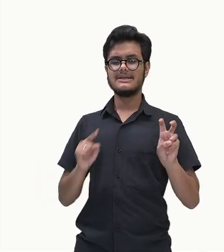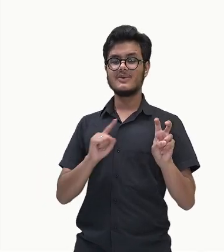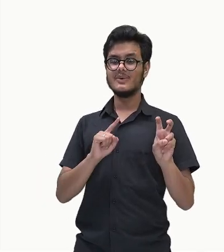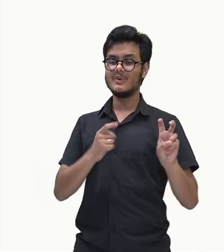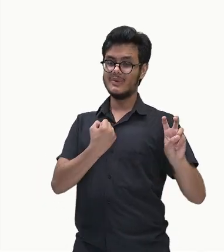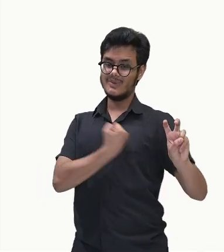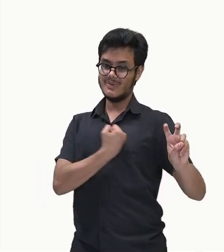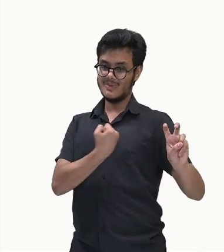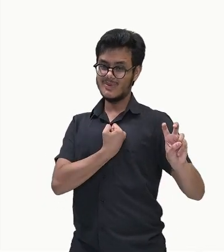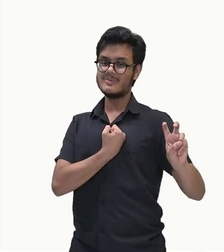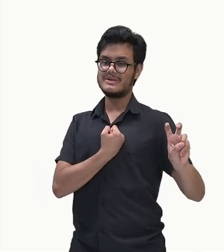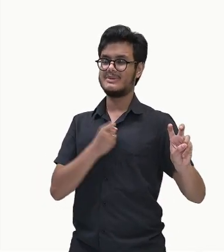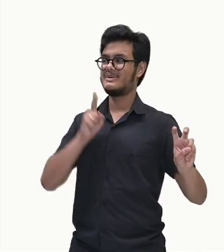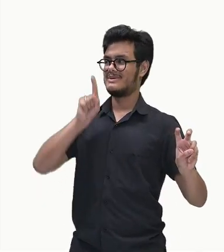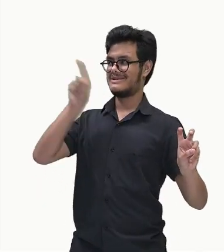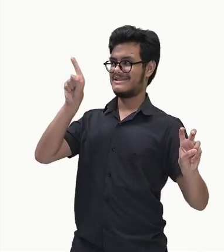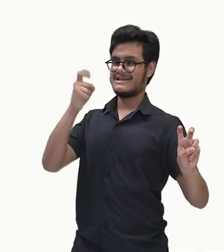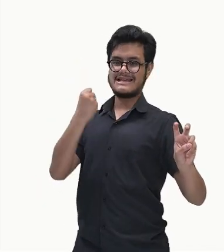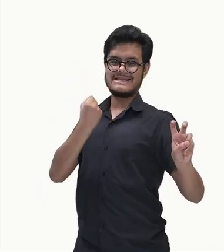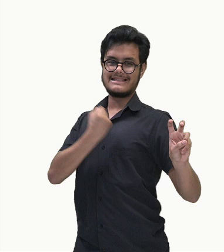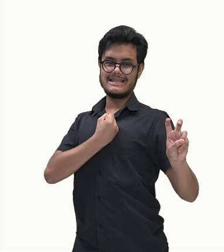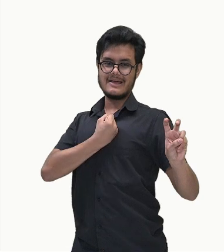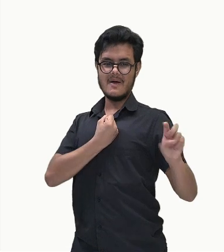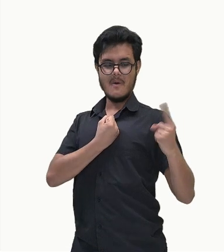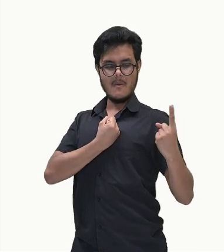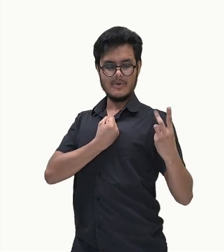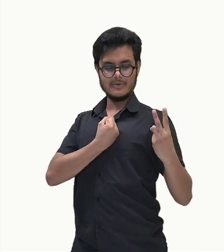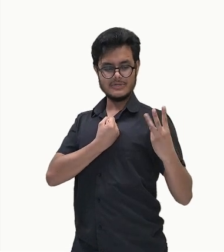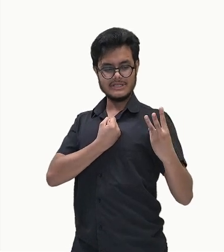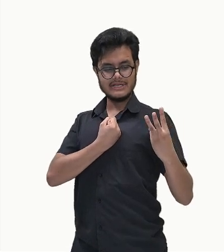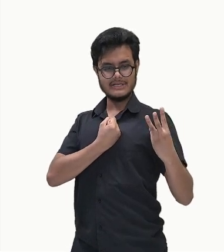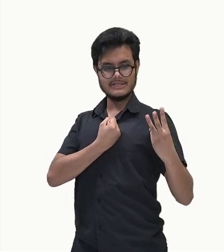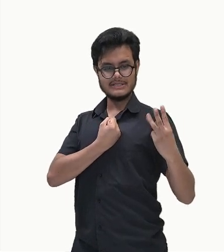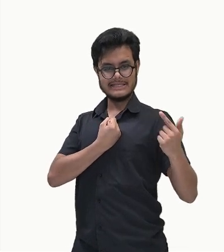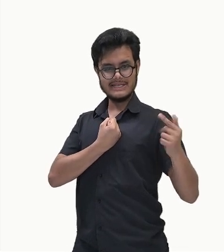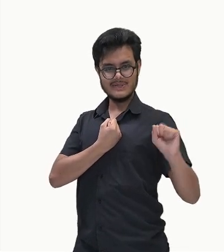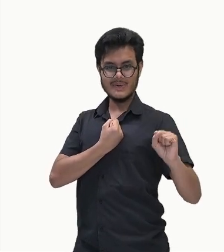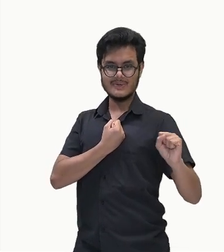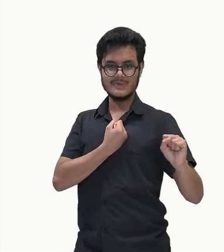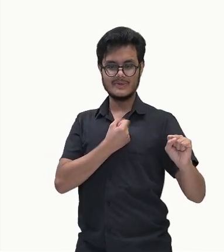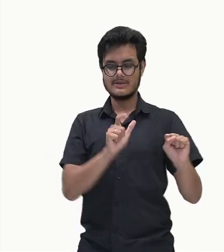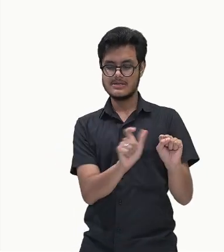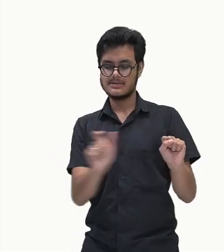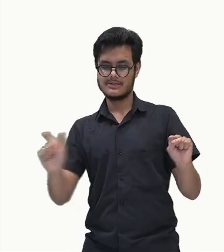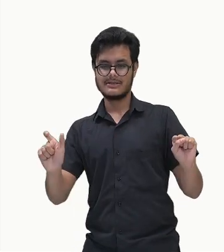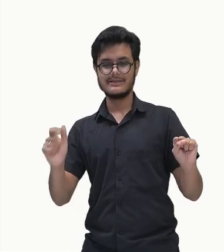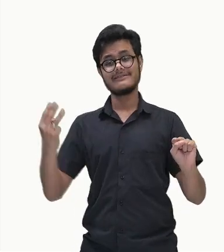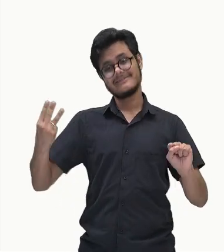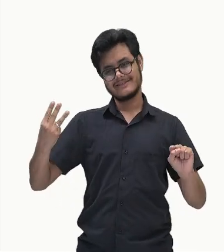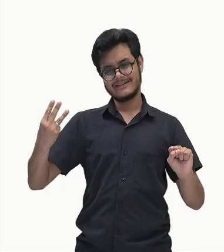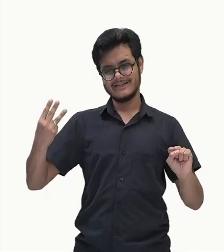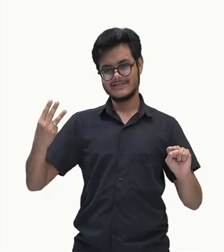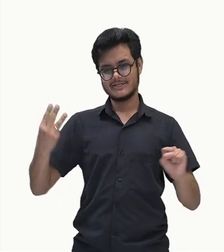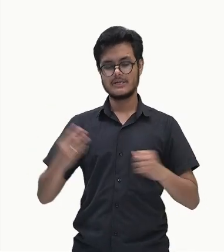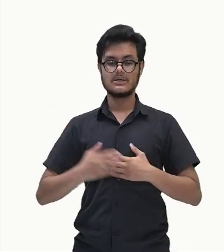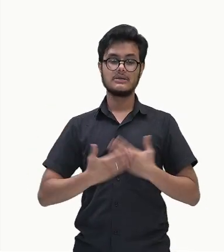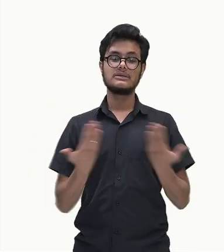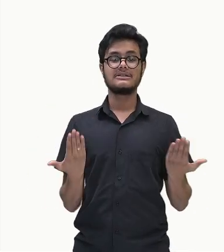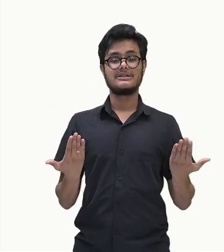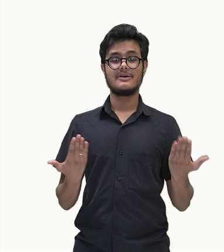números cinco algarismos mas a gente só tem três posições pra primeira posição a gente tem cinco